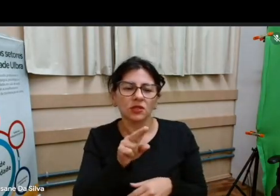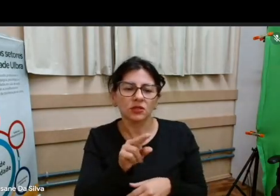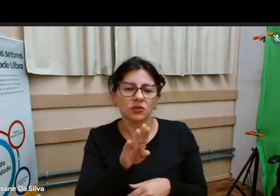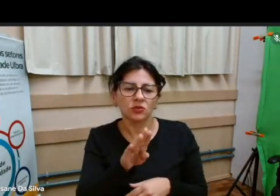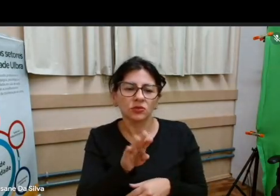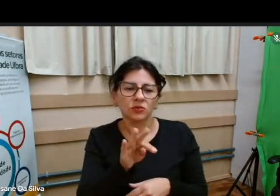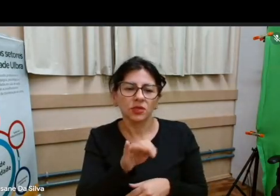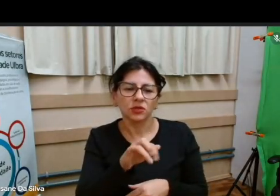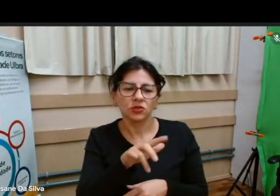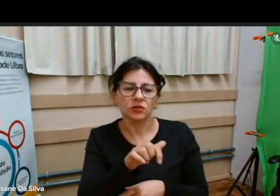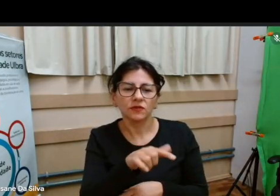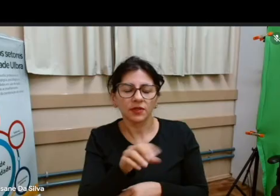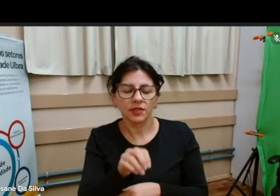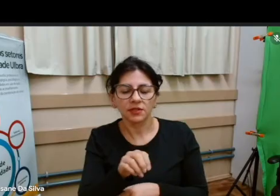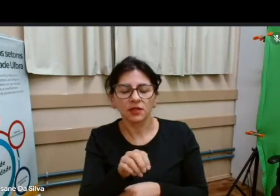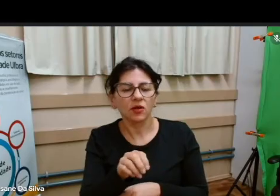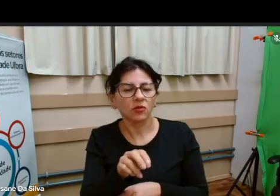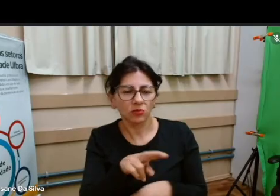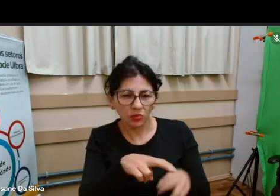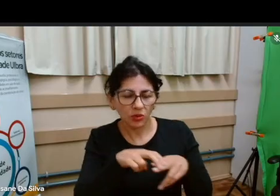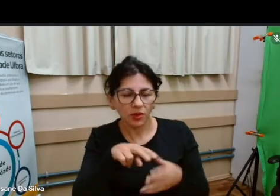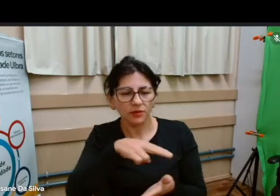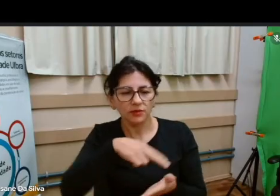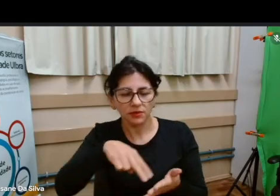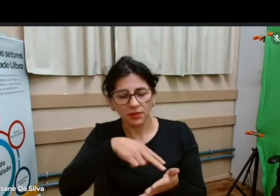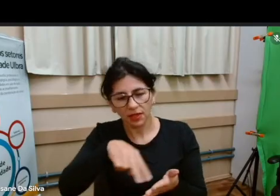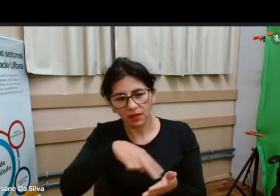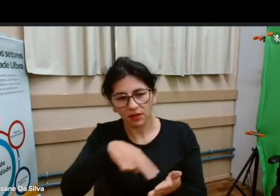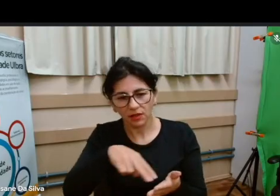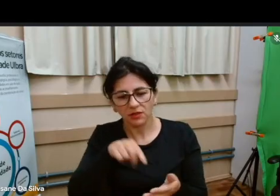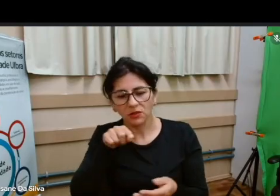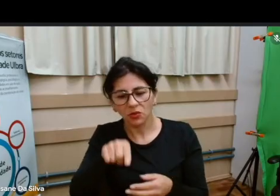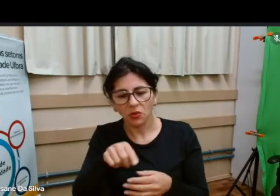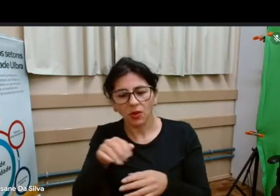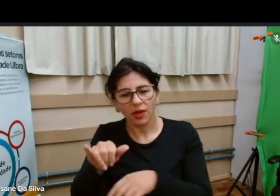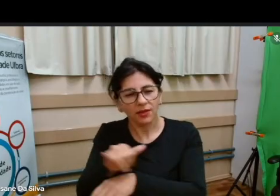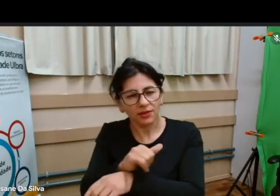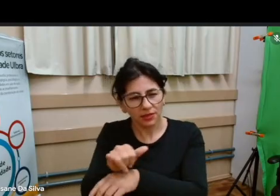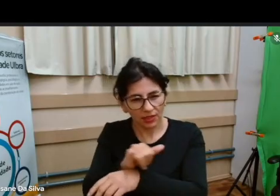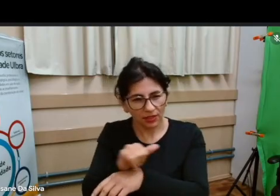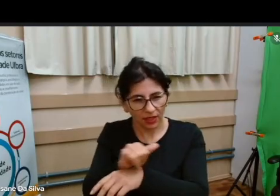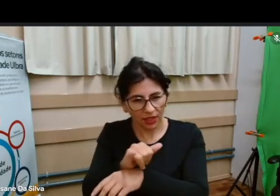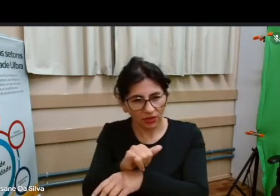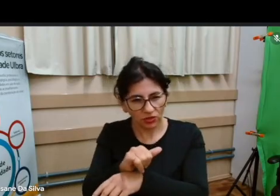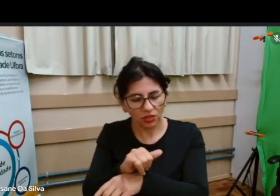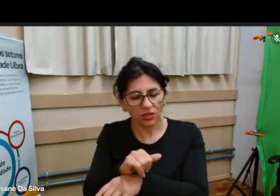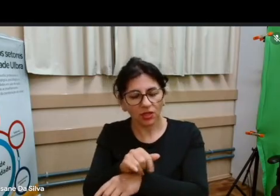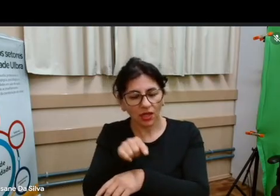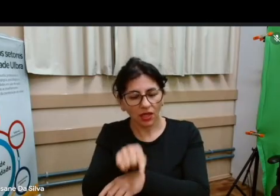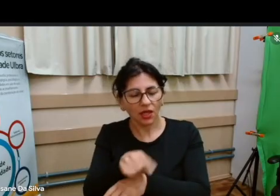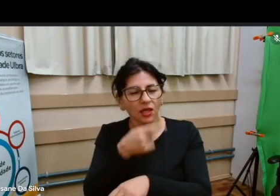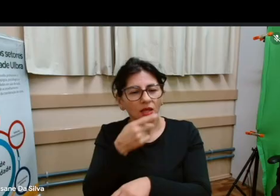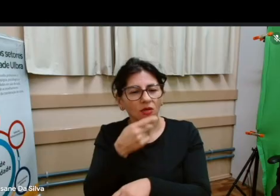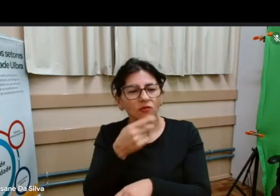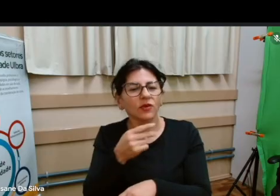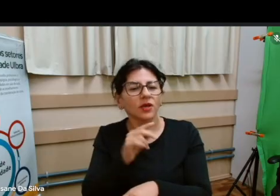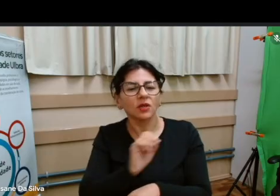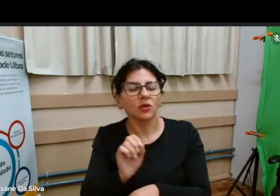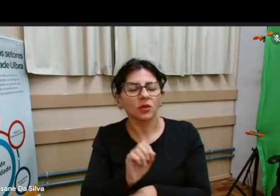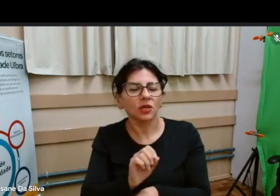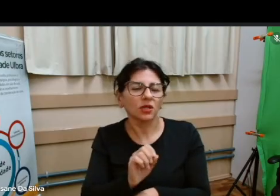EH e com essas estratégias de de subjetivação o que eu chamei de governamento e